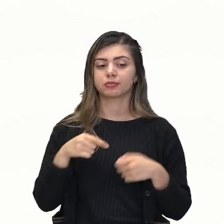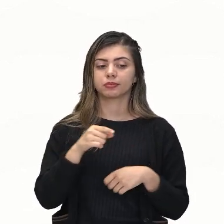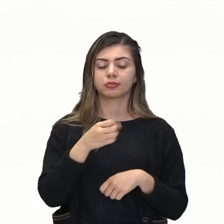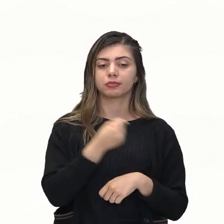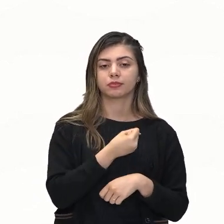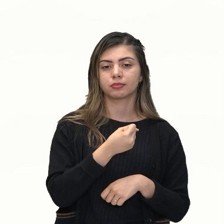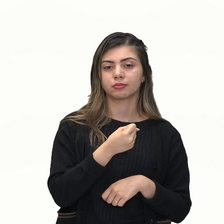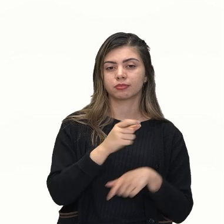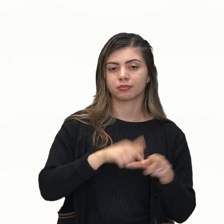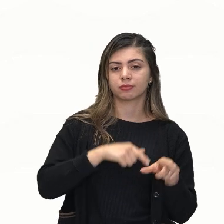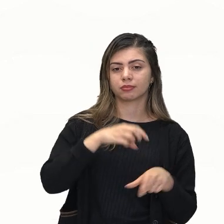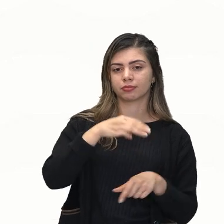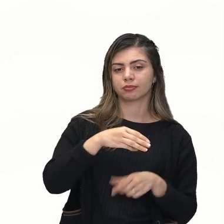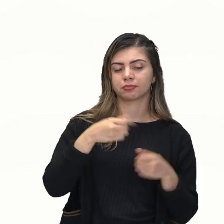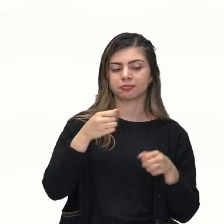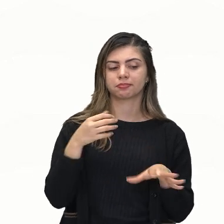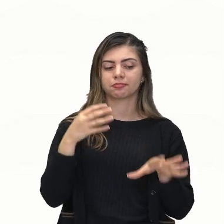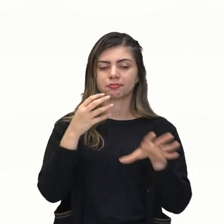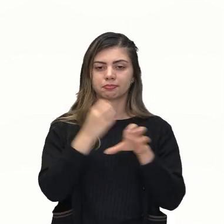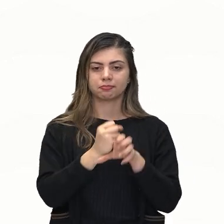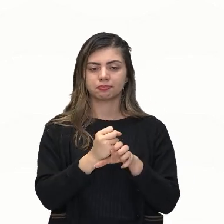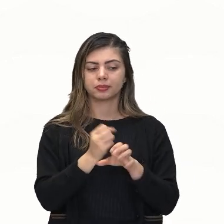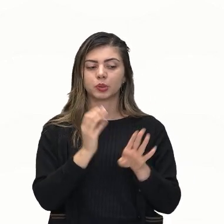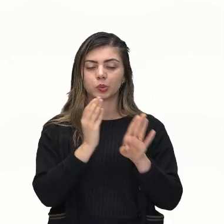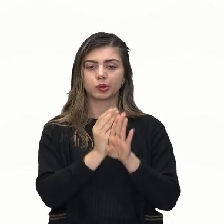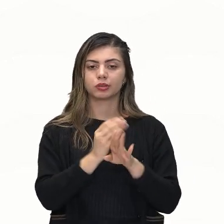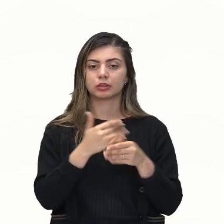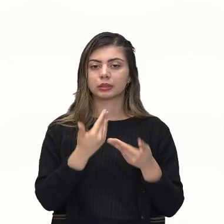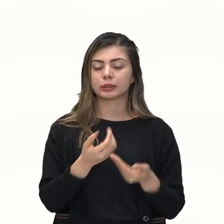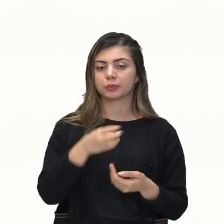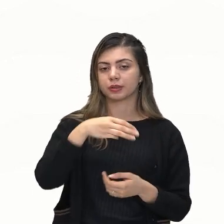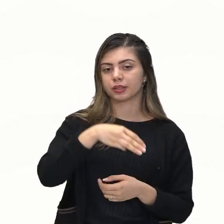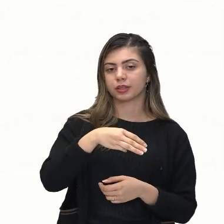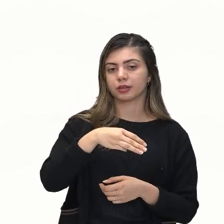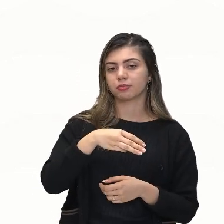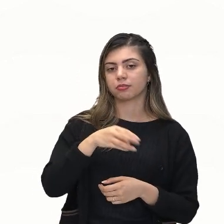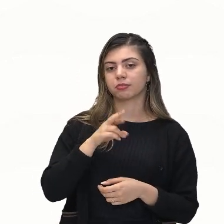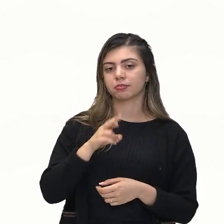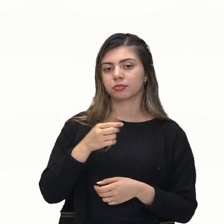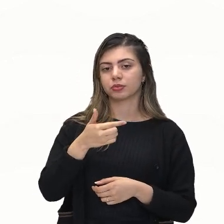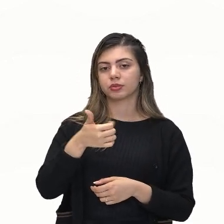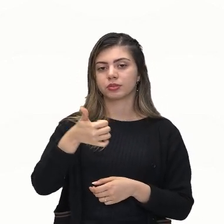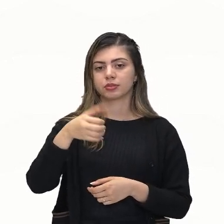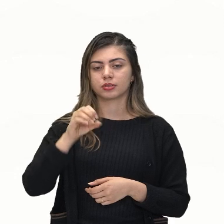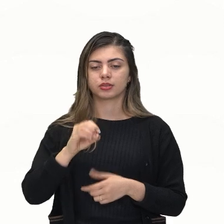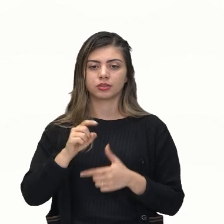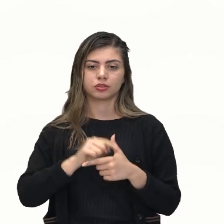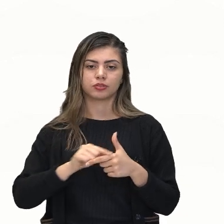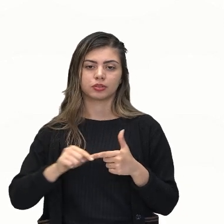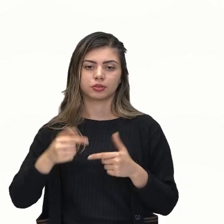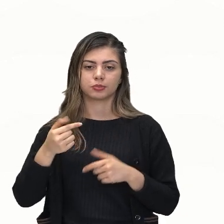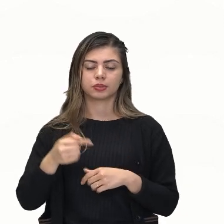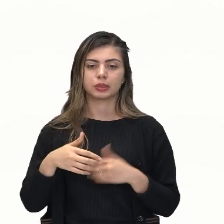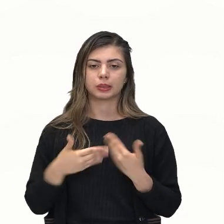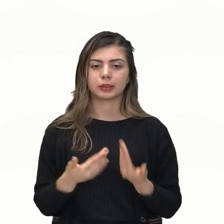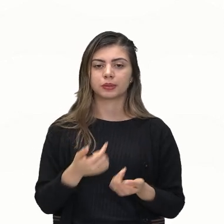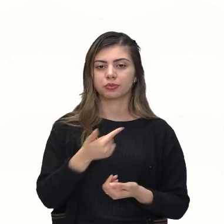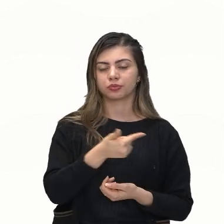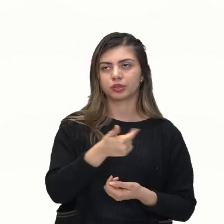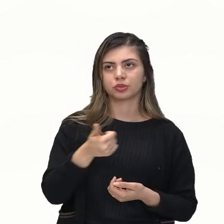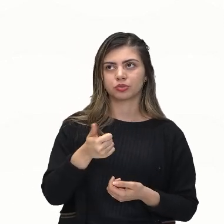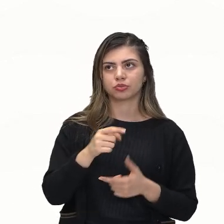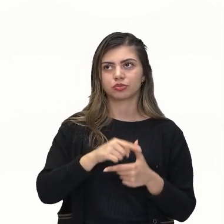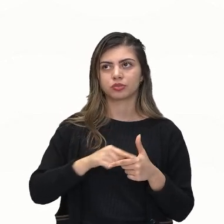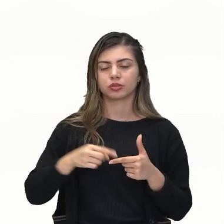M, nós temos que M é igual a 210 dividido por 7. 21 dividido por 7